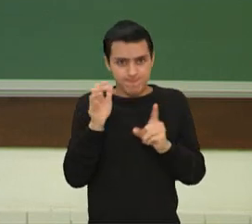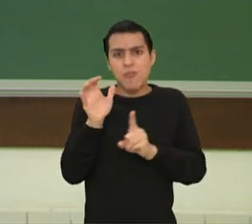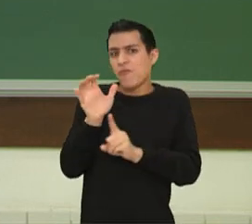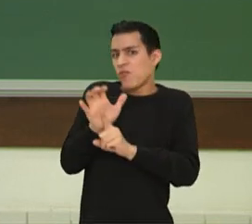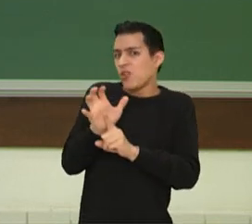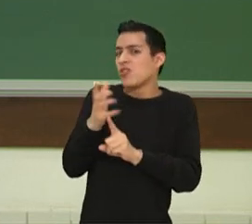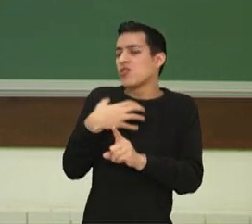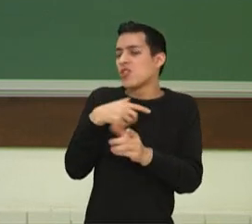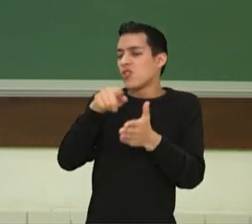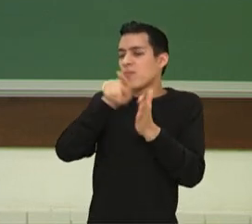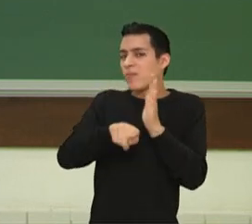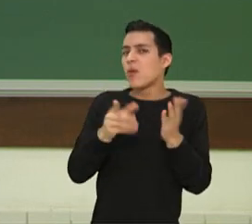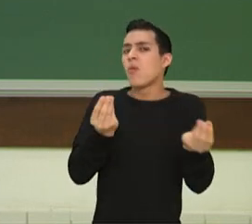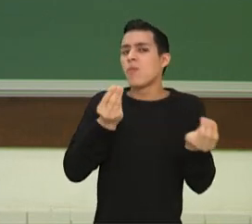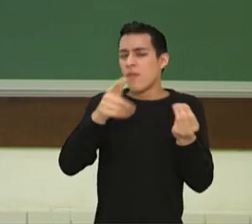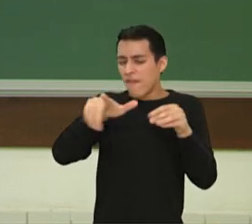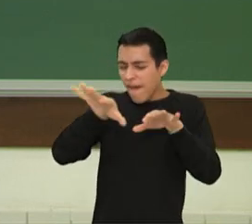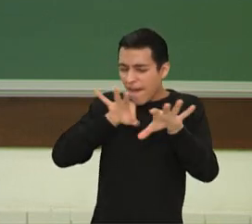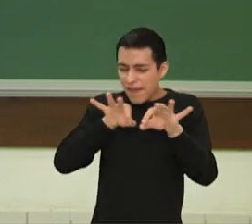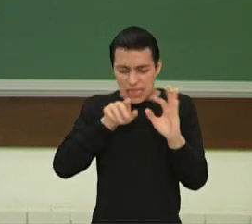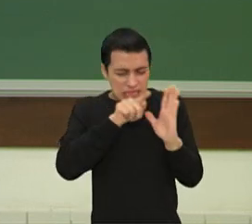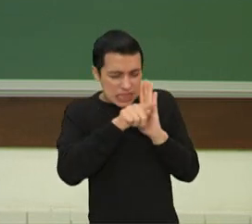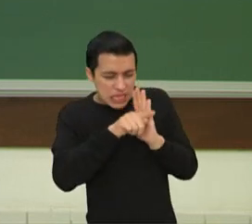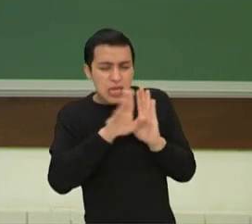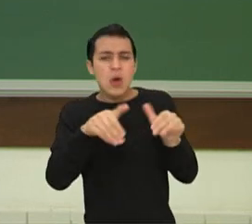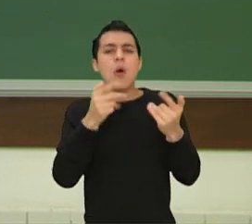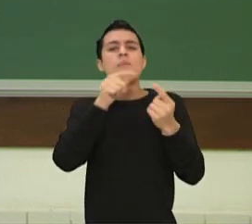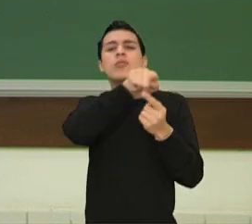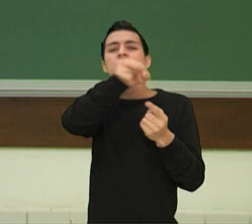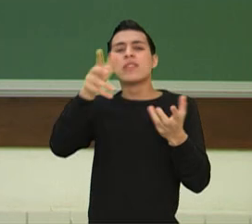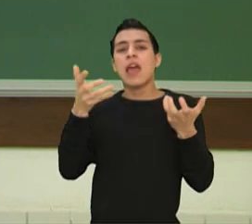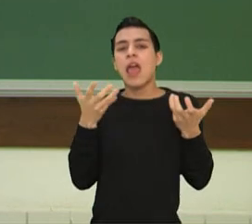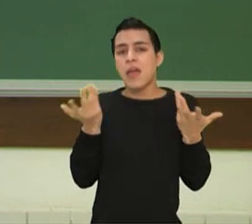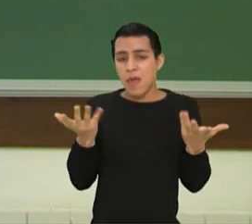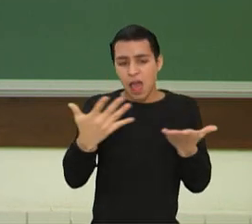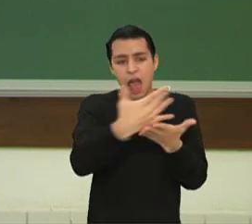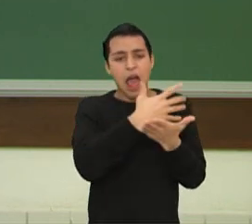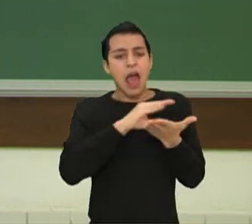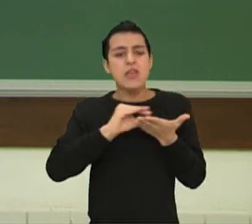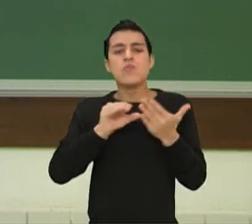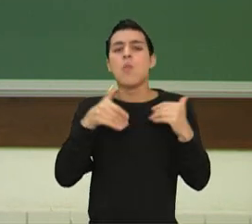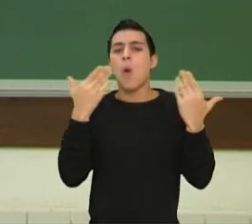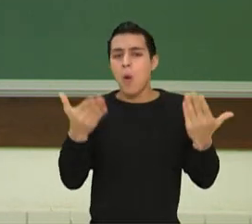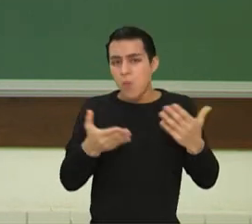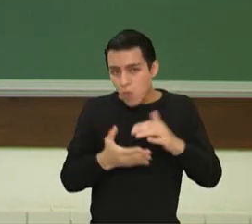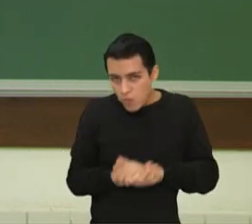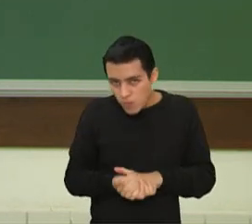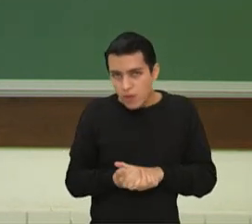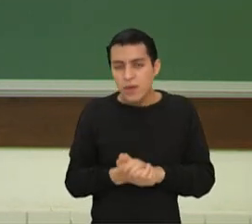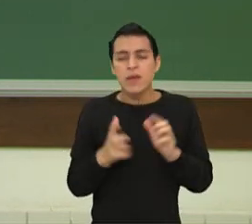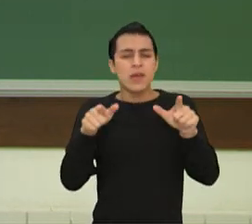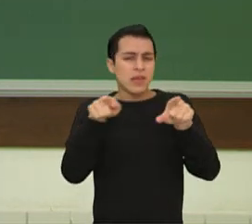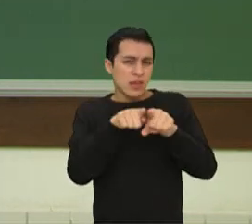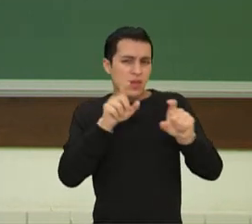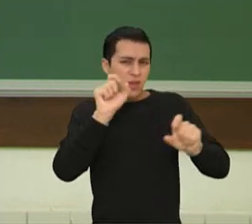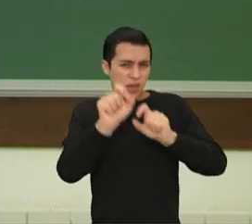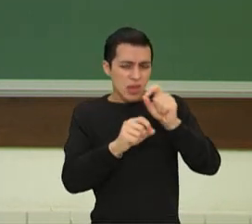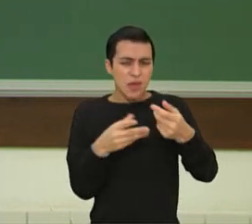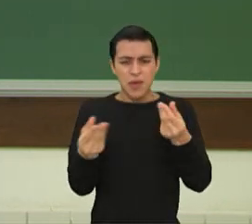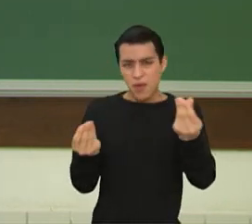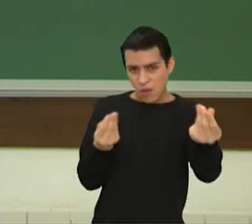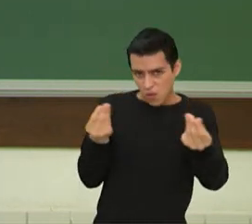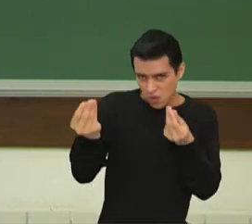o tipo de pergunta que você vai escolher com o objetivo que você quer alcançar. E também, a